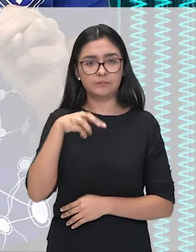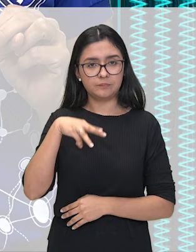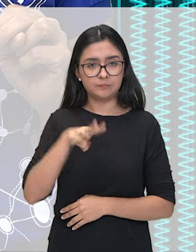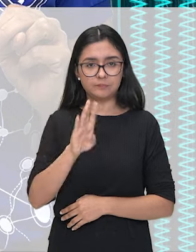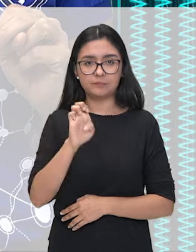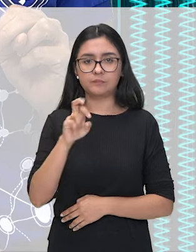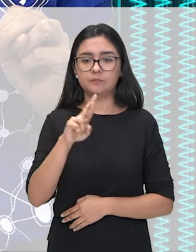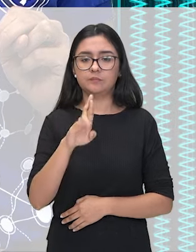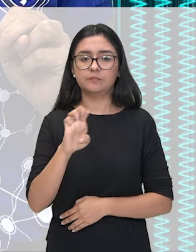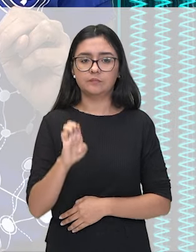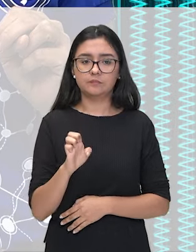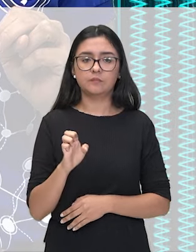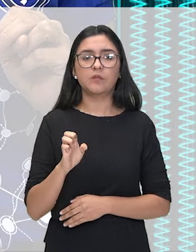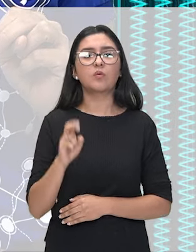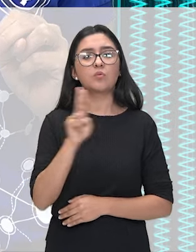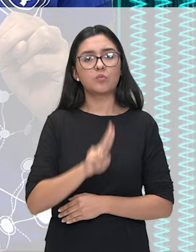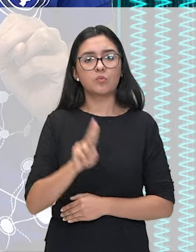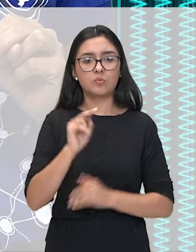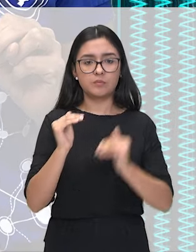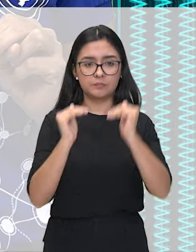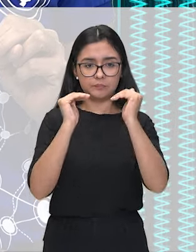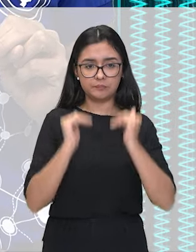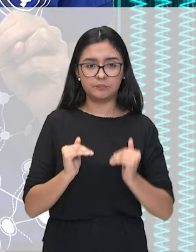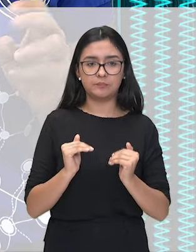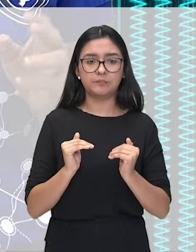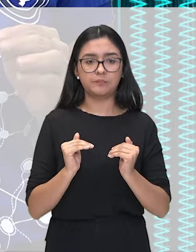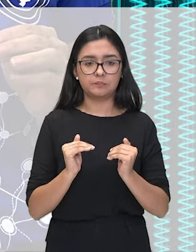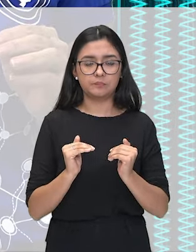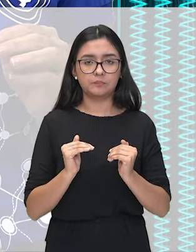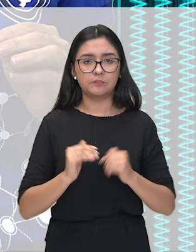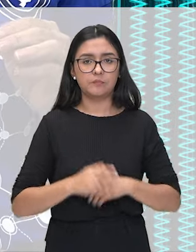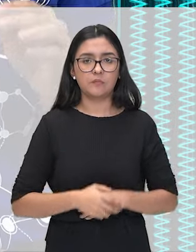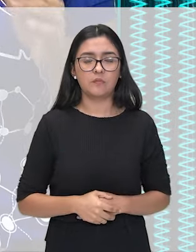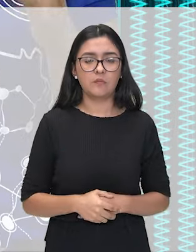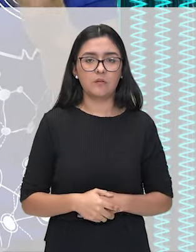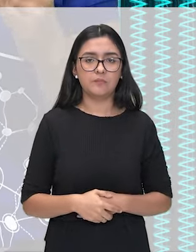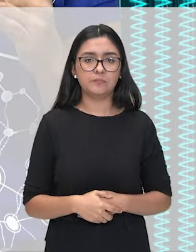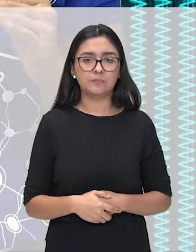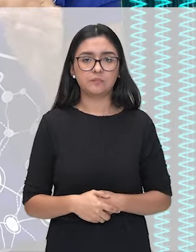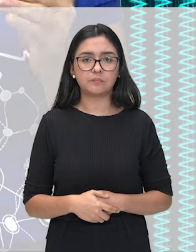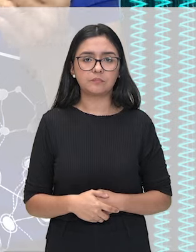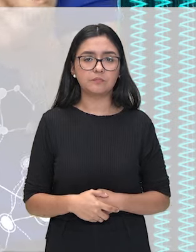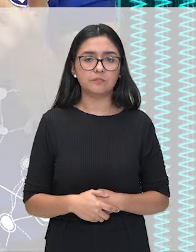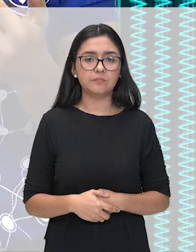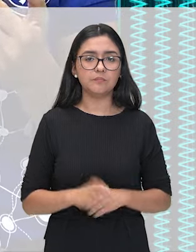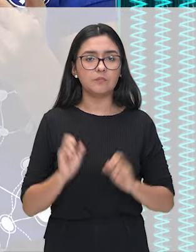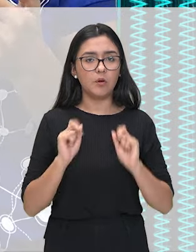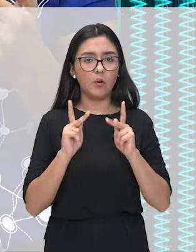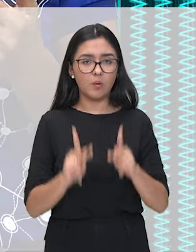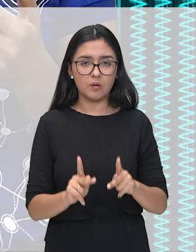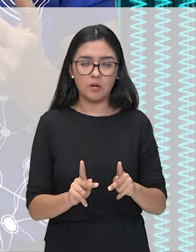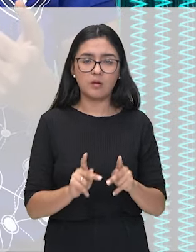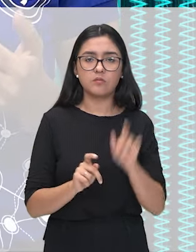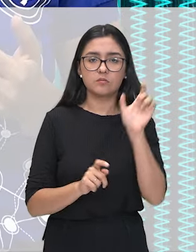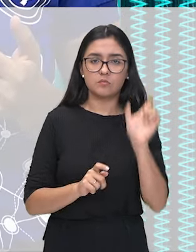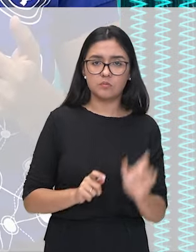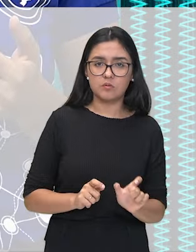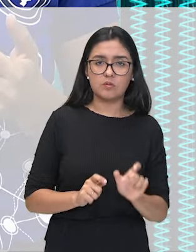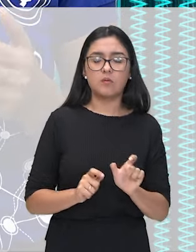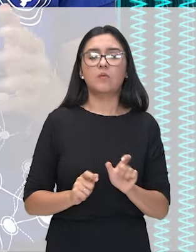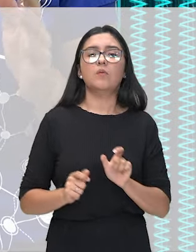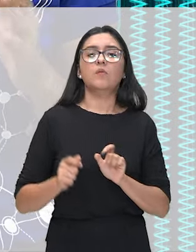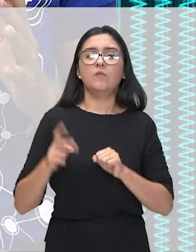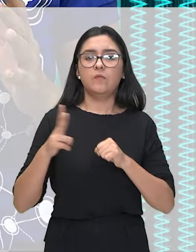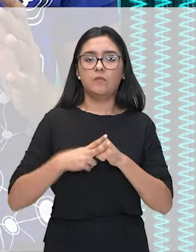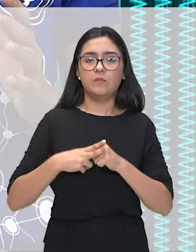utiliza com esses pronomes aqui do plural OK tá sujeito passado do verbo